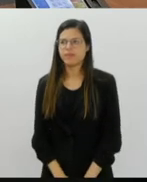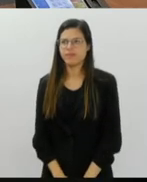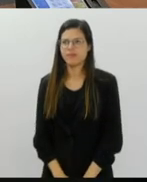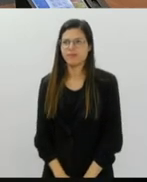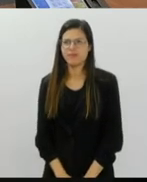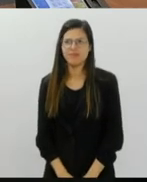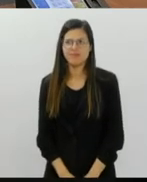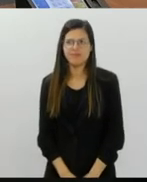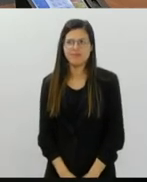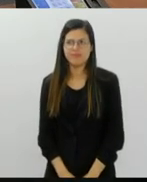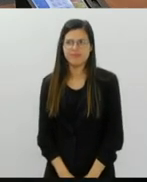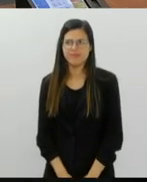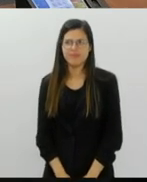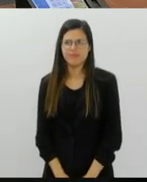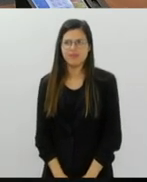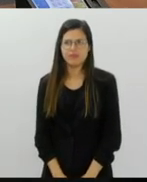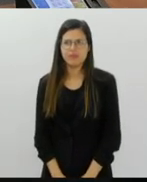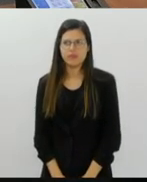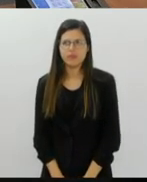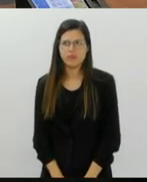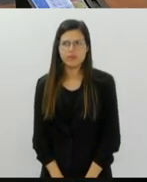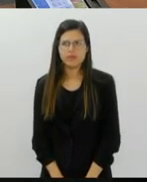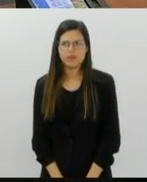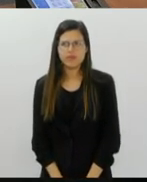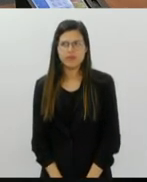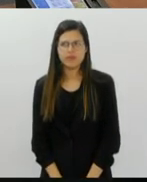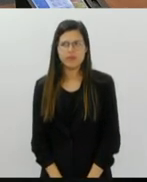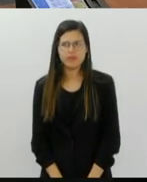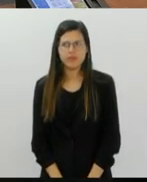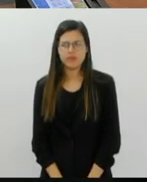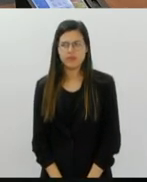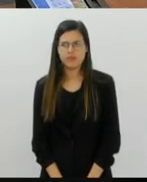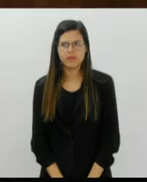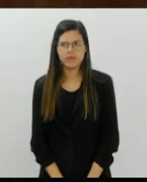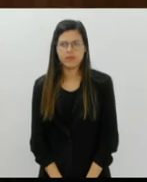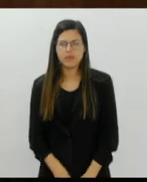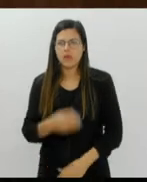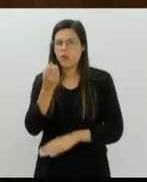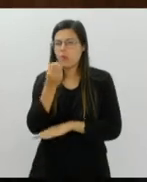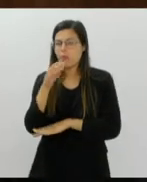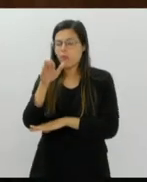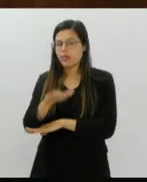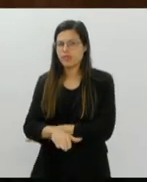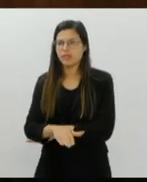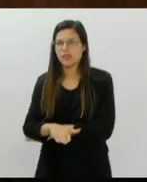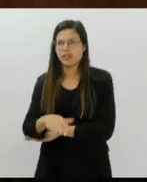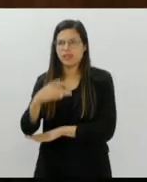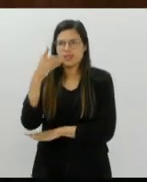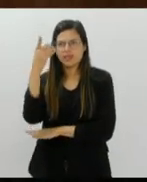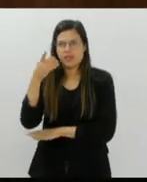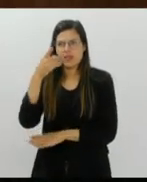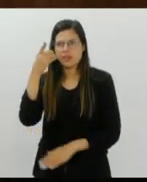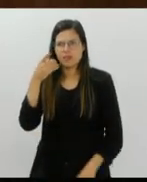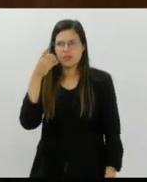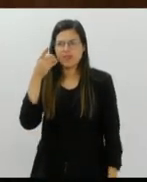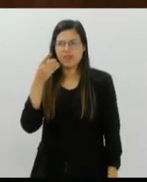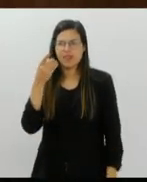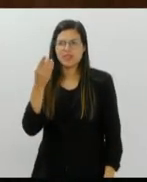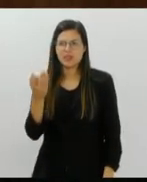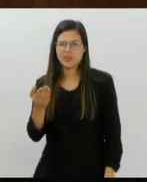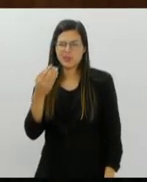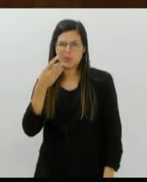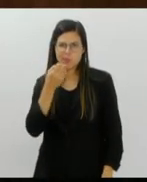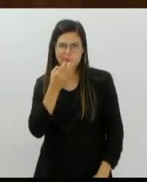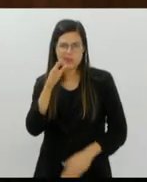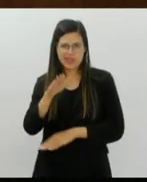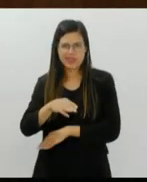tá pronto agora foi boa tarde Nobre Deputado Boa tarde marquinha que todos